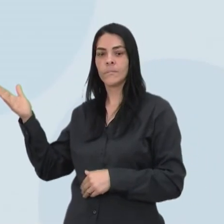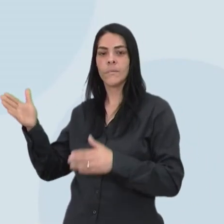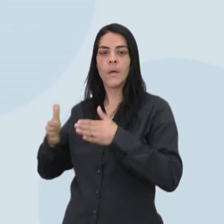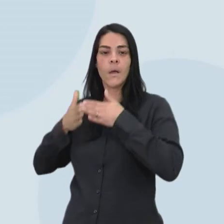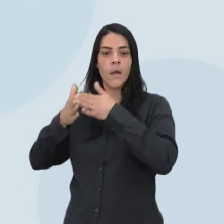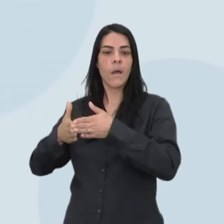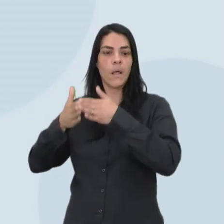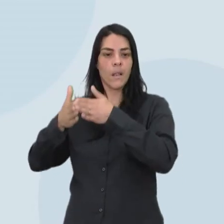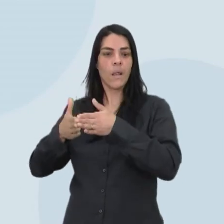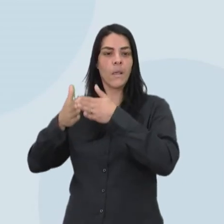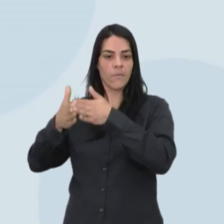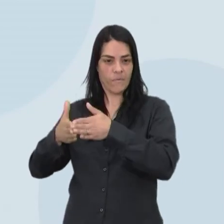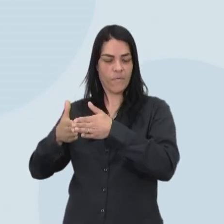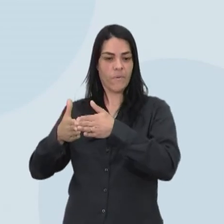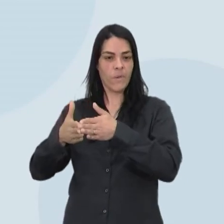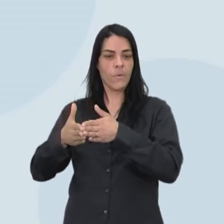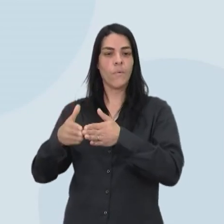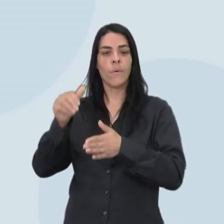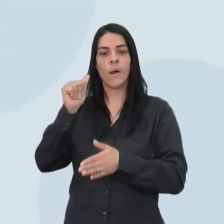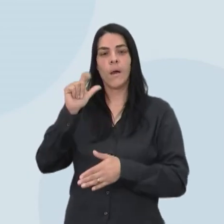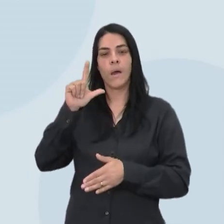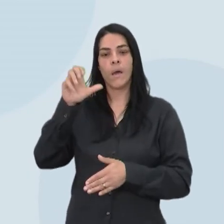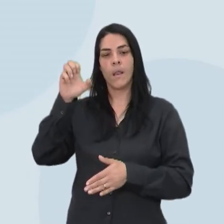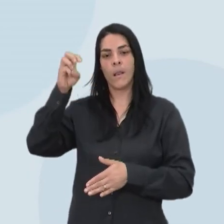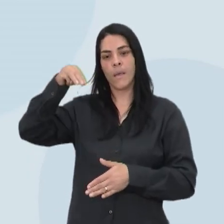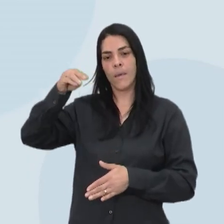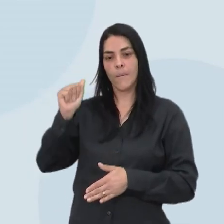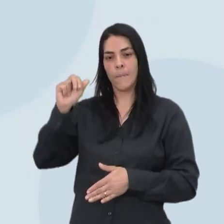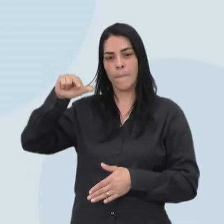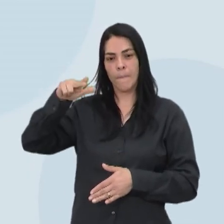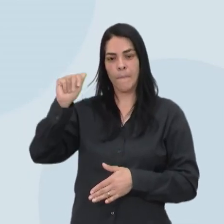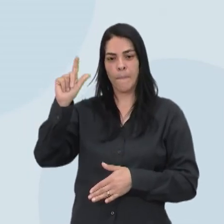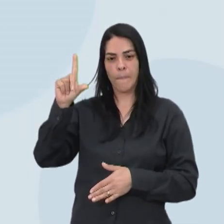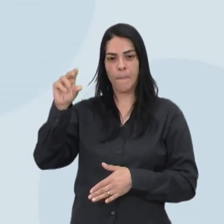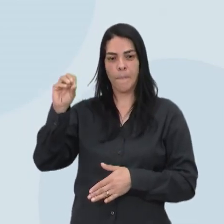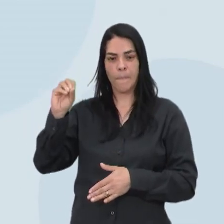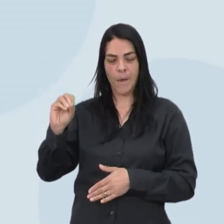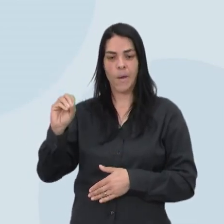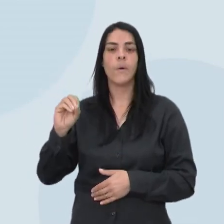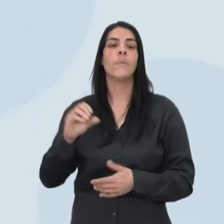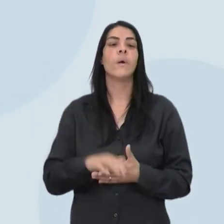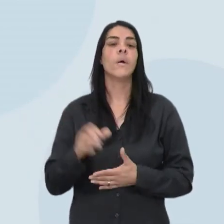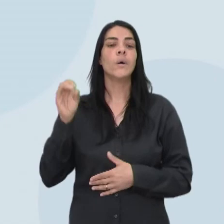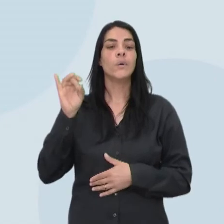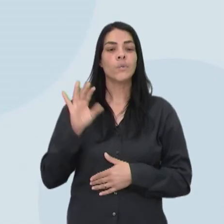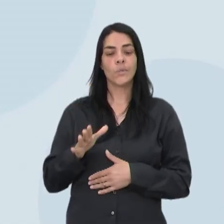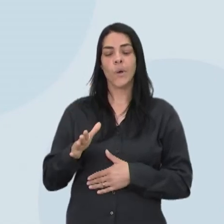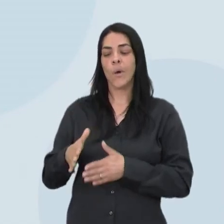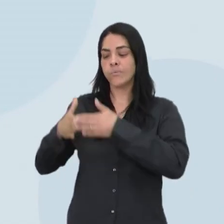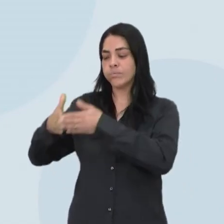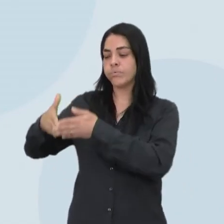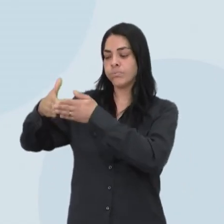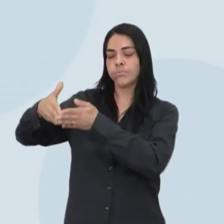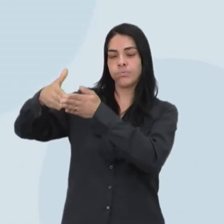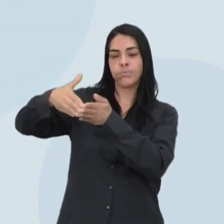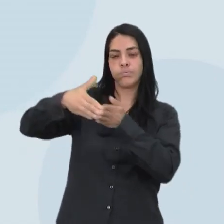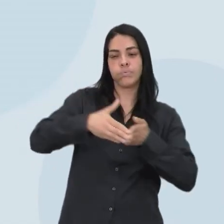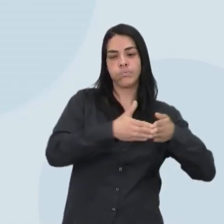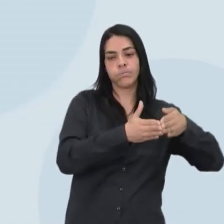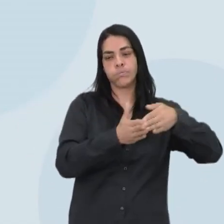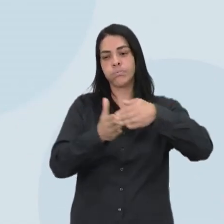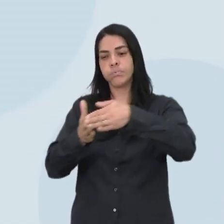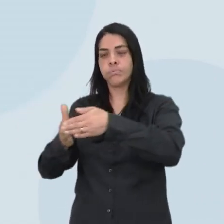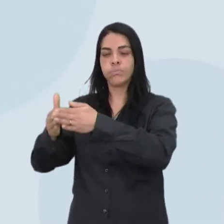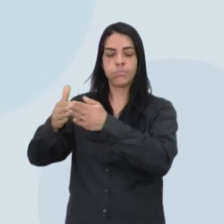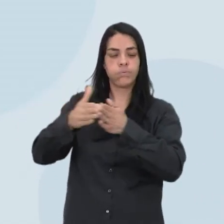alemão, mas mesmo ele não tendo descoberto nenhuma localidade, só o fato de estar navegando pelo mundo, e depois das grandes navegações